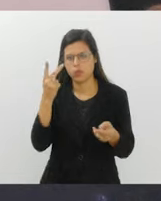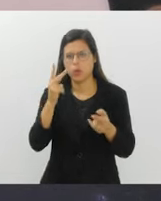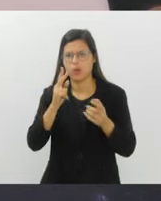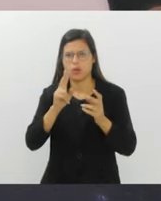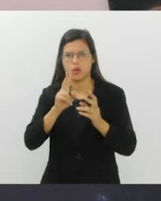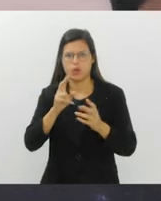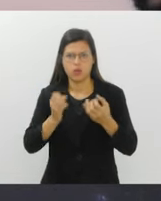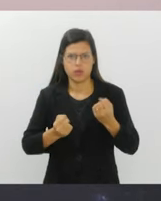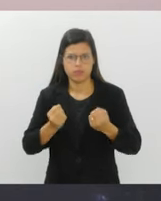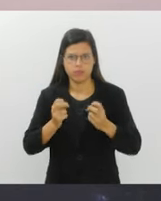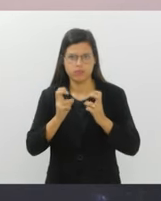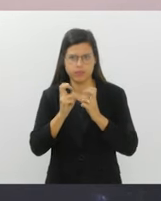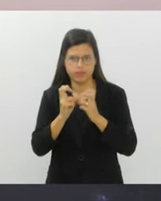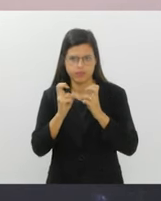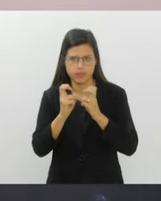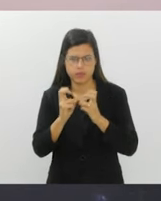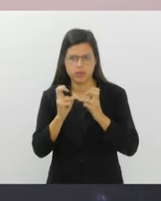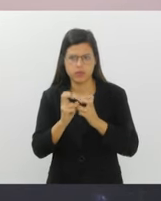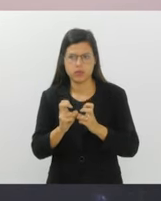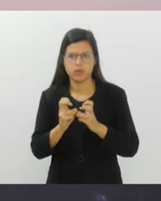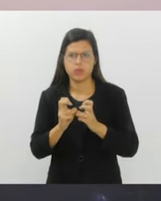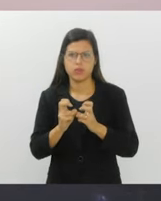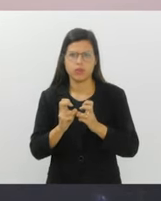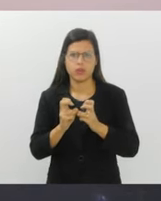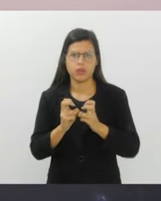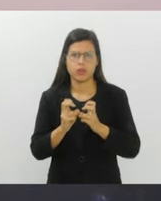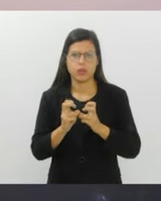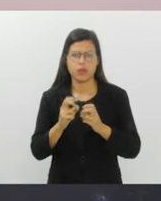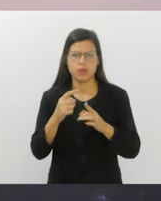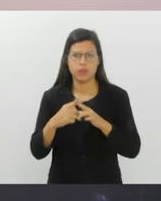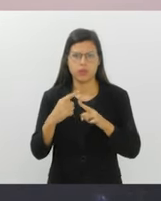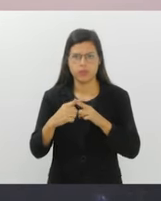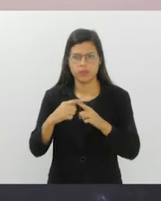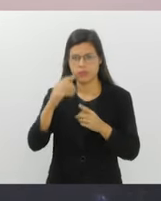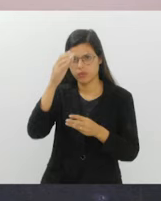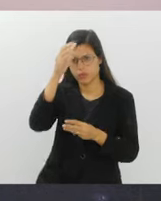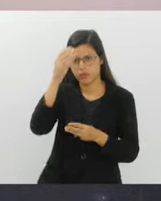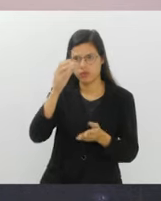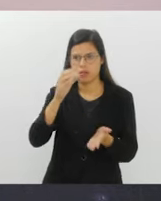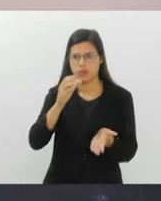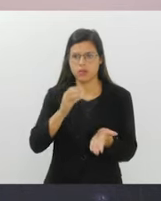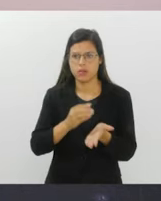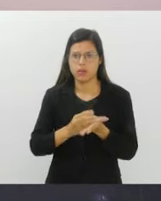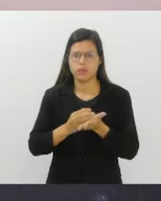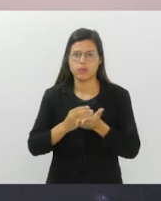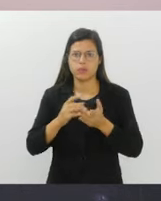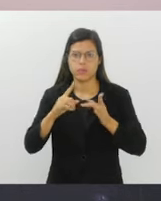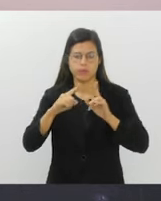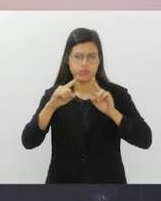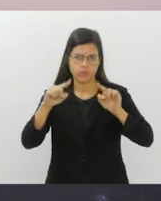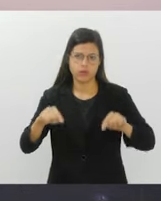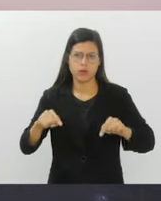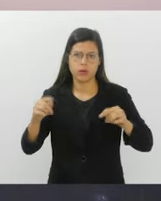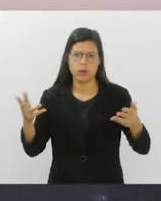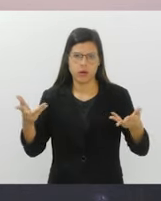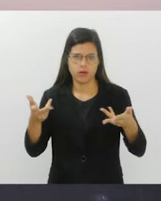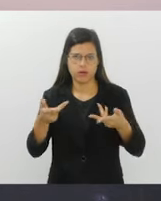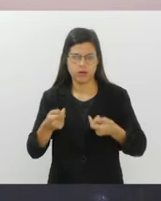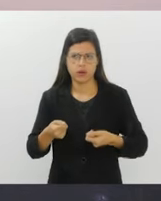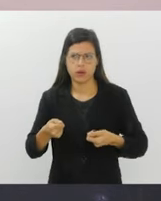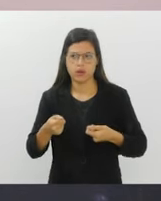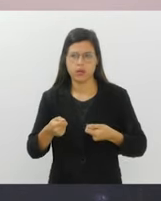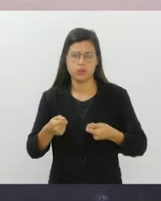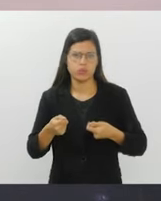gama de profissionais, porque eles, em tese, são os profissionais qualificados. E você não